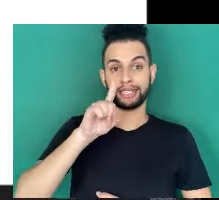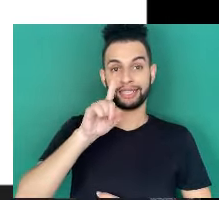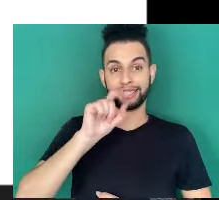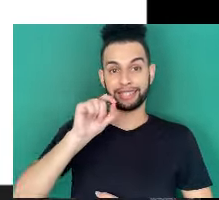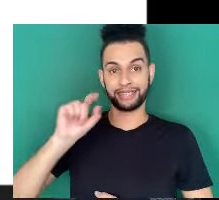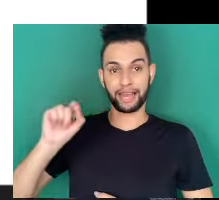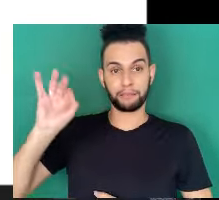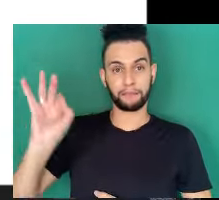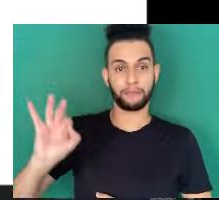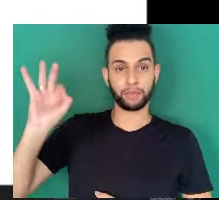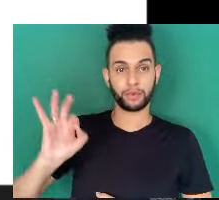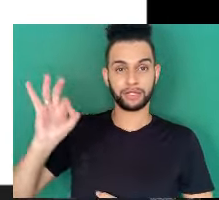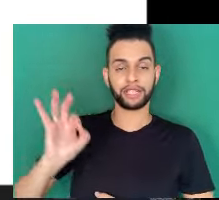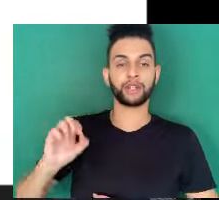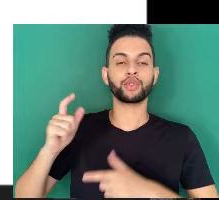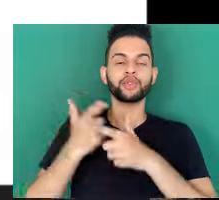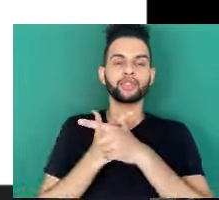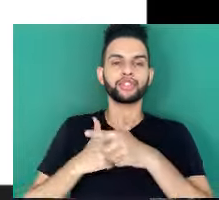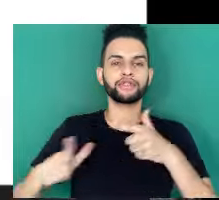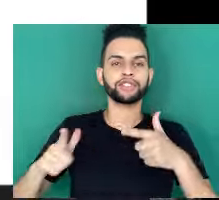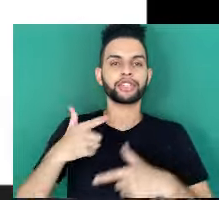dividi